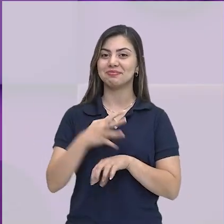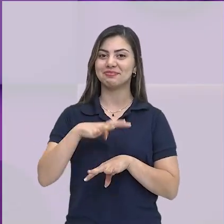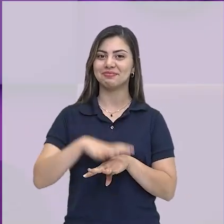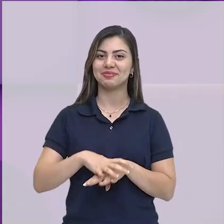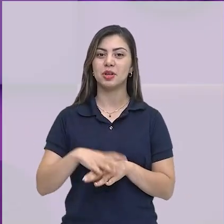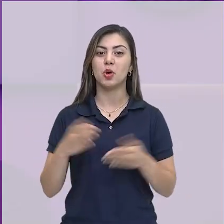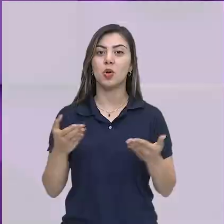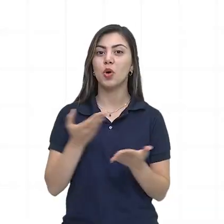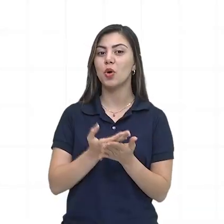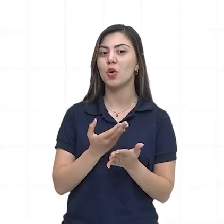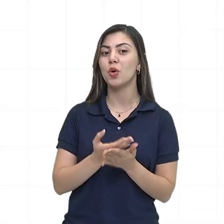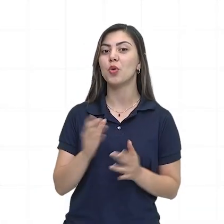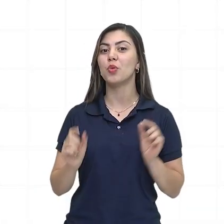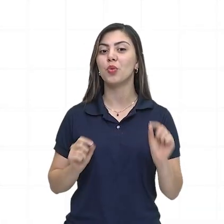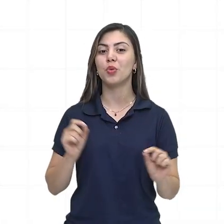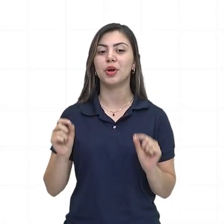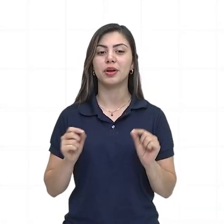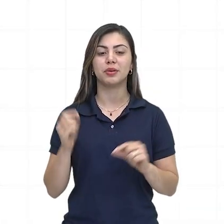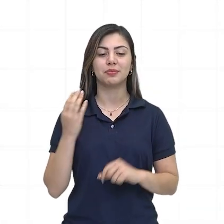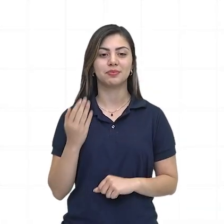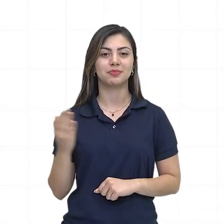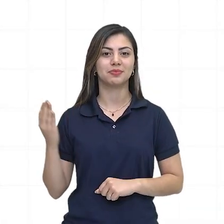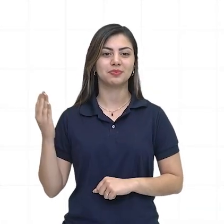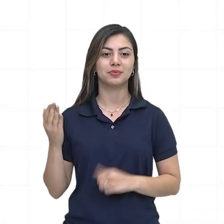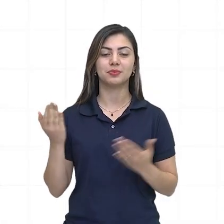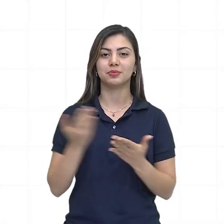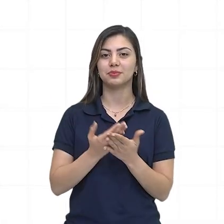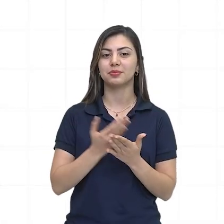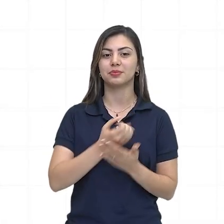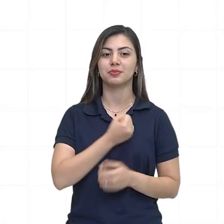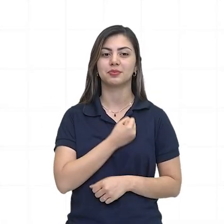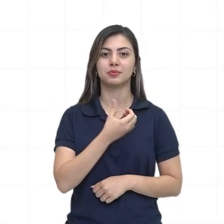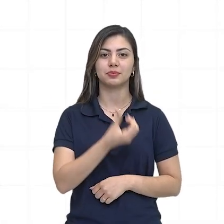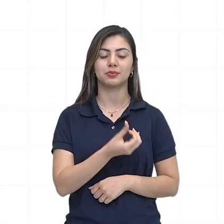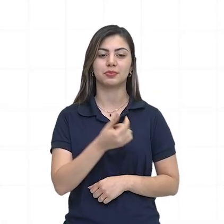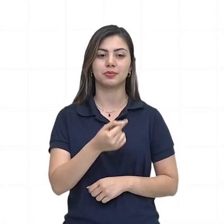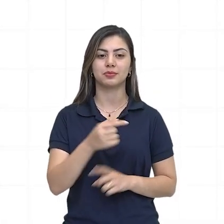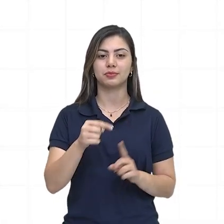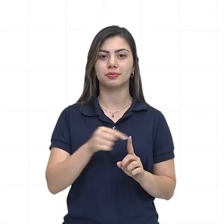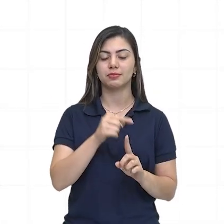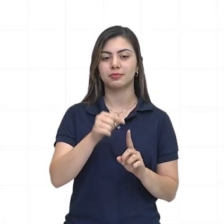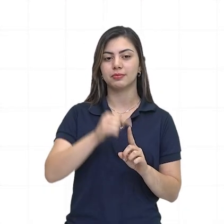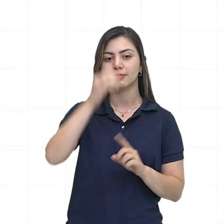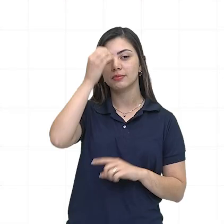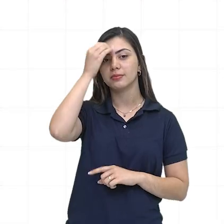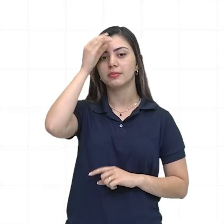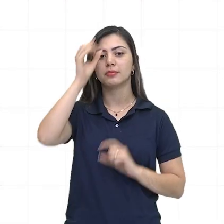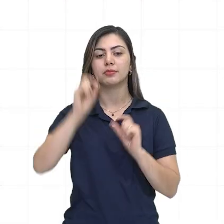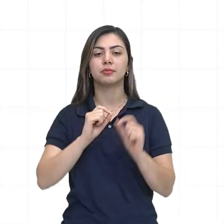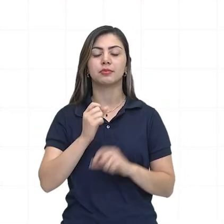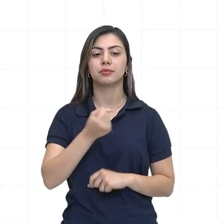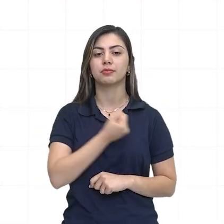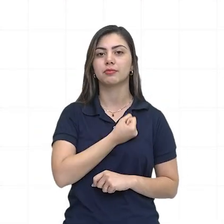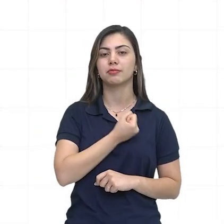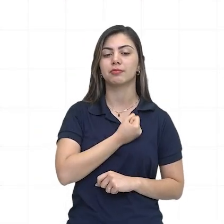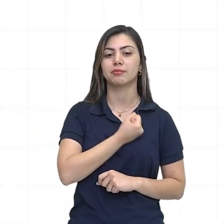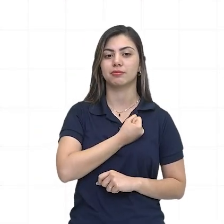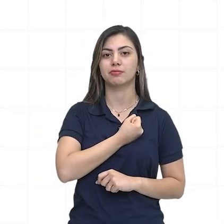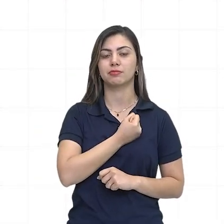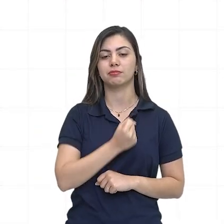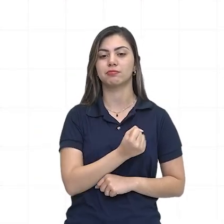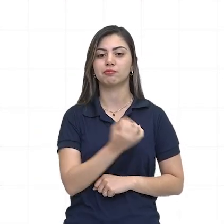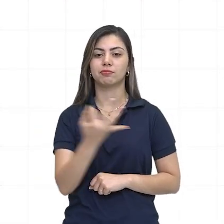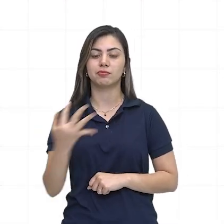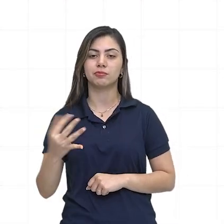Vejamos o que temos para hoje. Aula 67, objeto de conhecimento, números